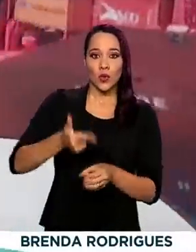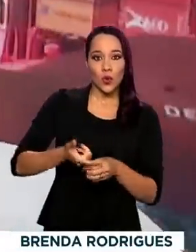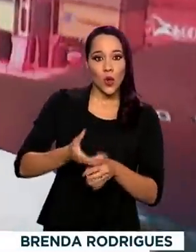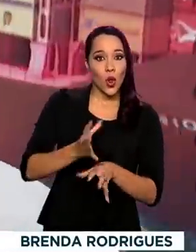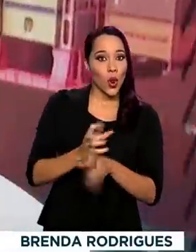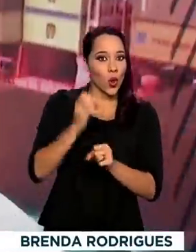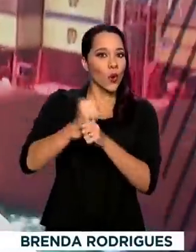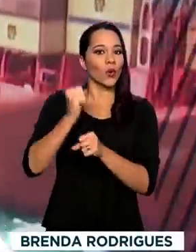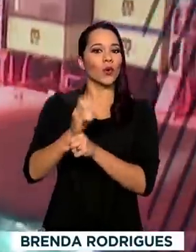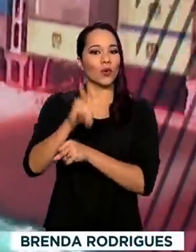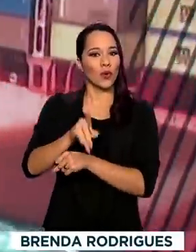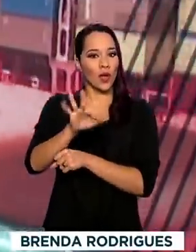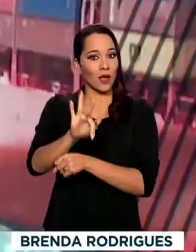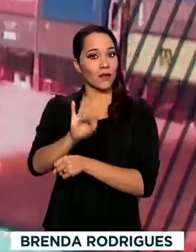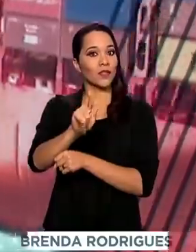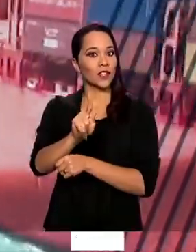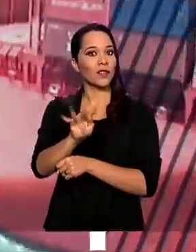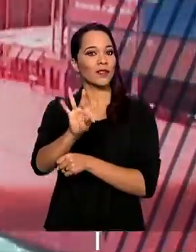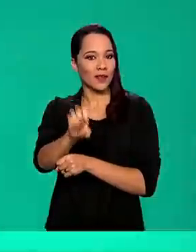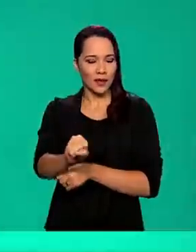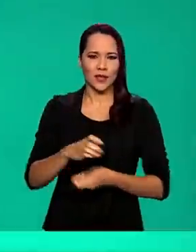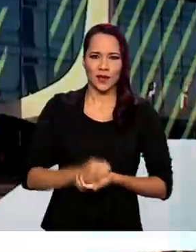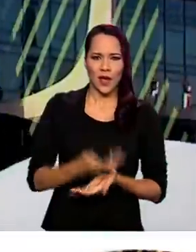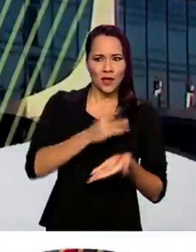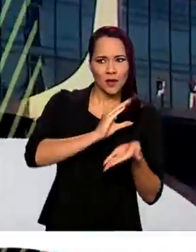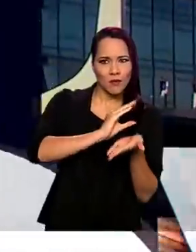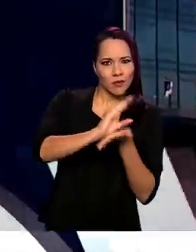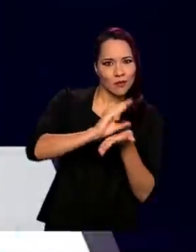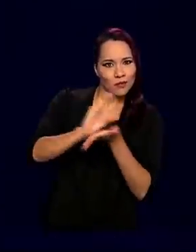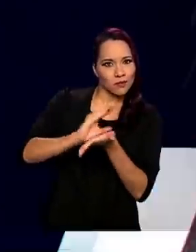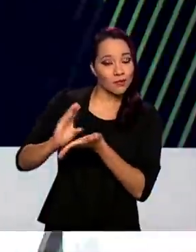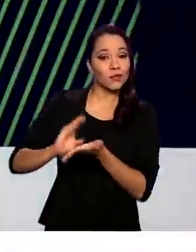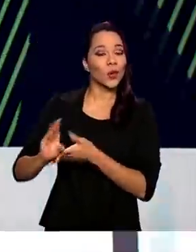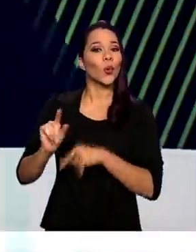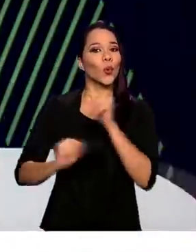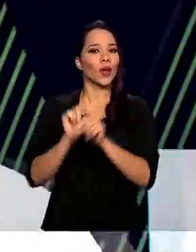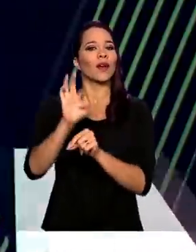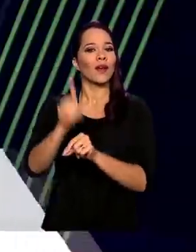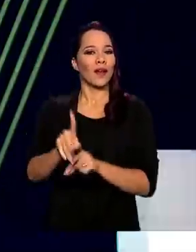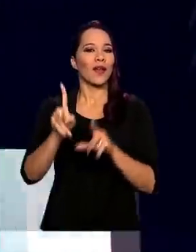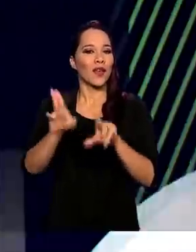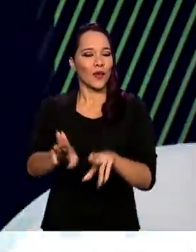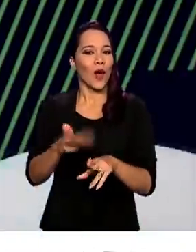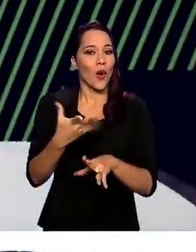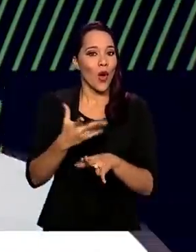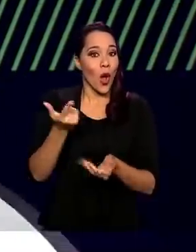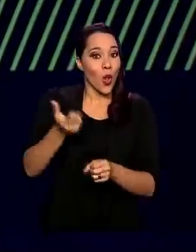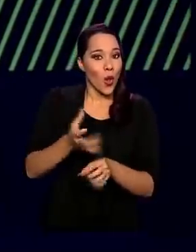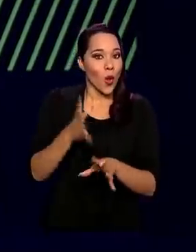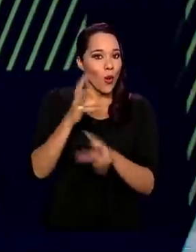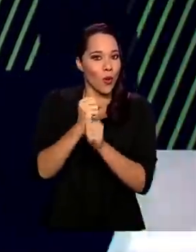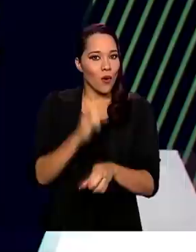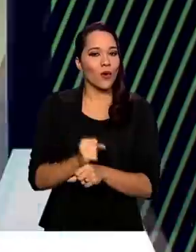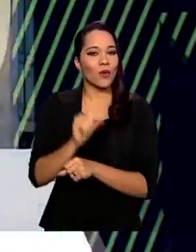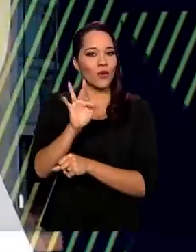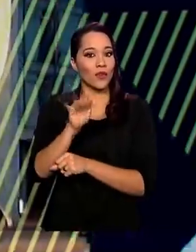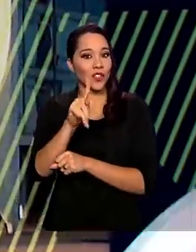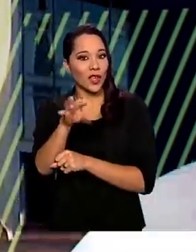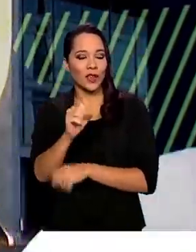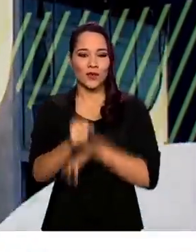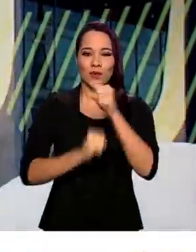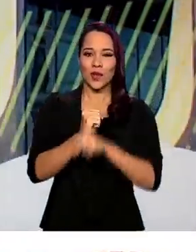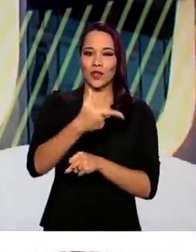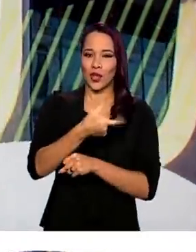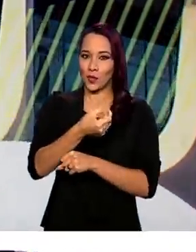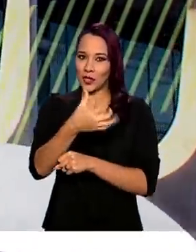lucro do fundo de garantia do tempo de serviço a distribuição do recurso corresponde ao lucro do fgts em 2019 e